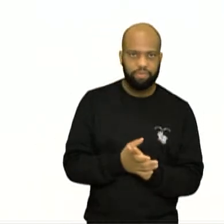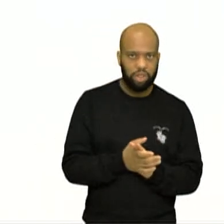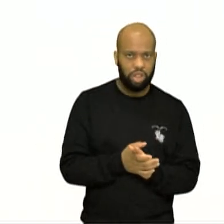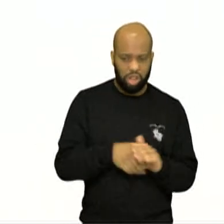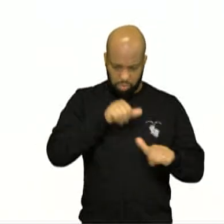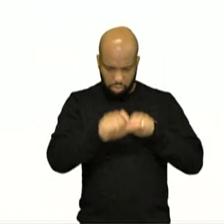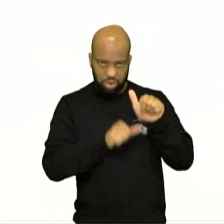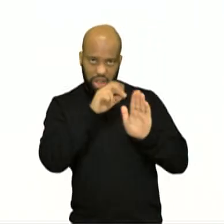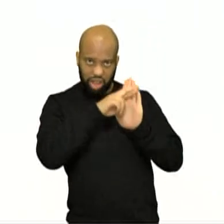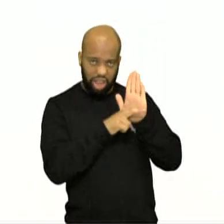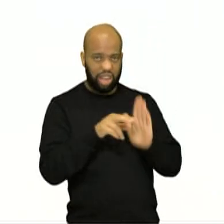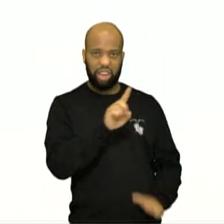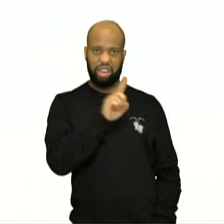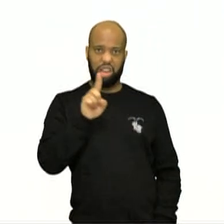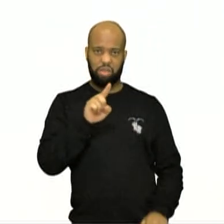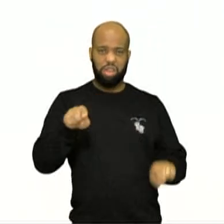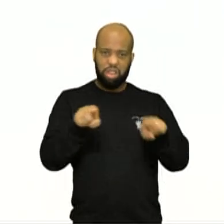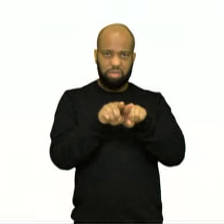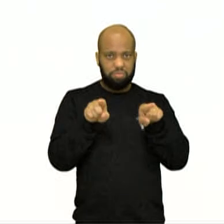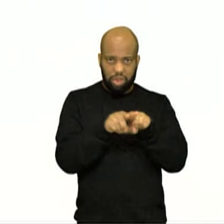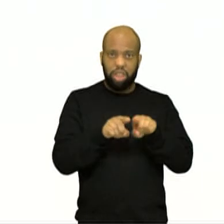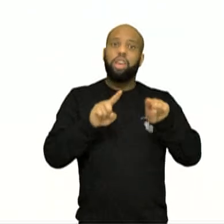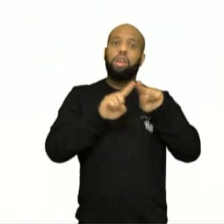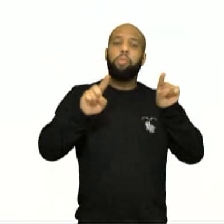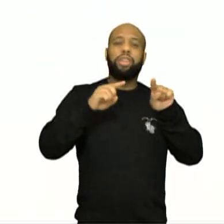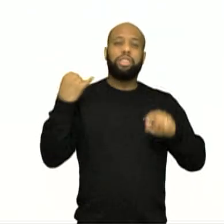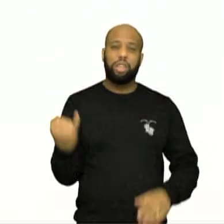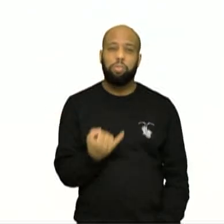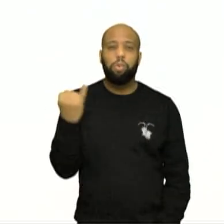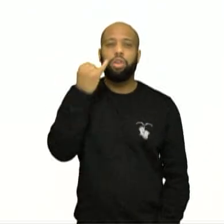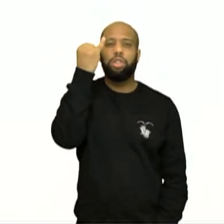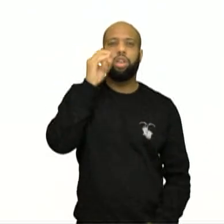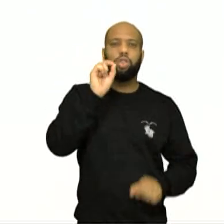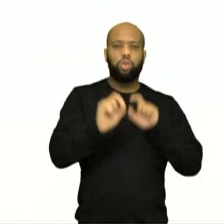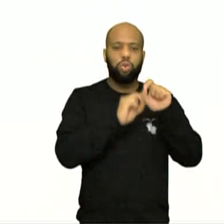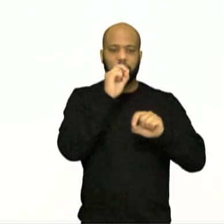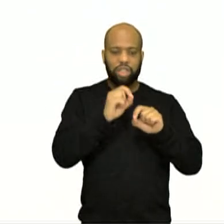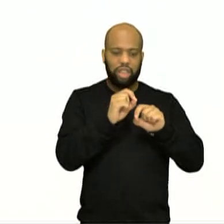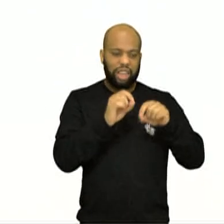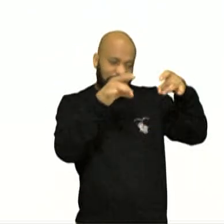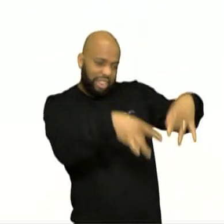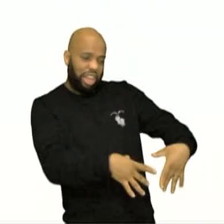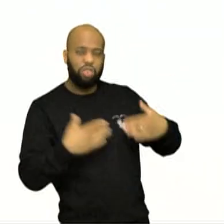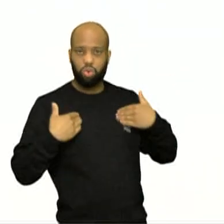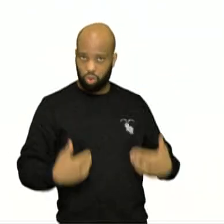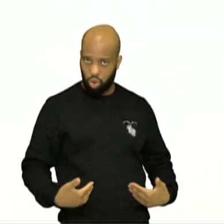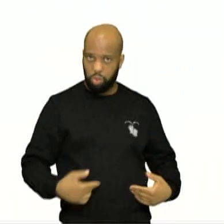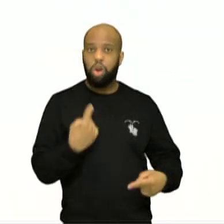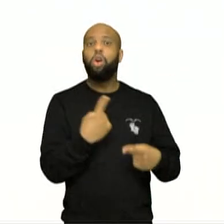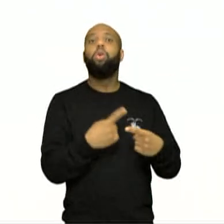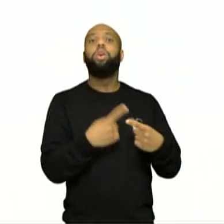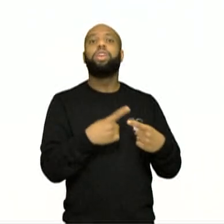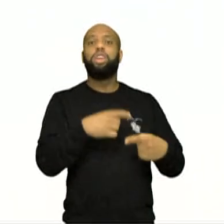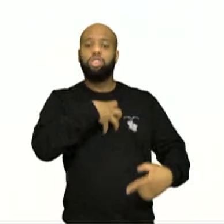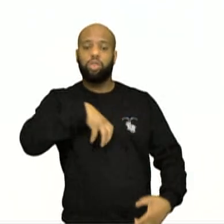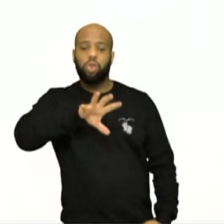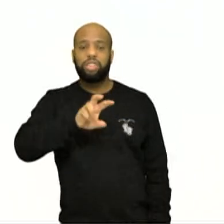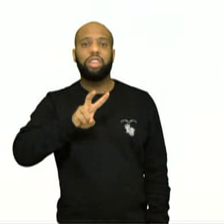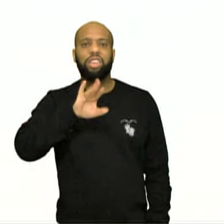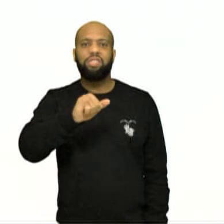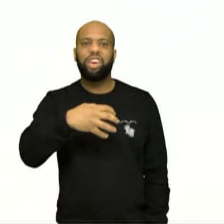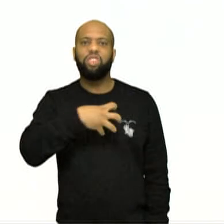de preceito nem de doutrina, mas simplesmente desfazerem-se do corpo, o que lhes tornará